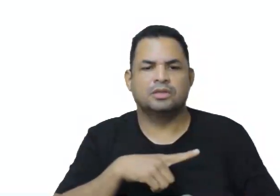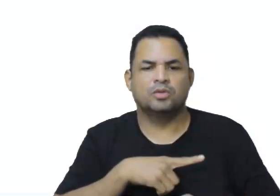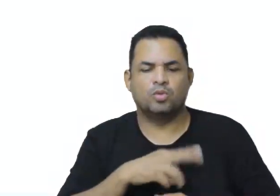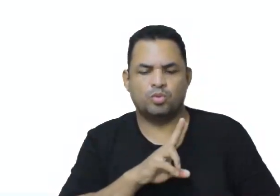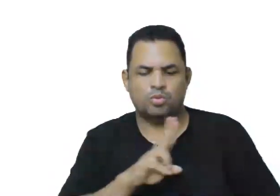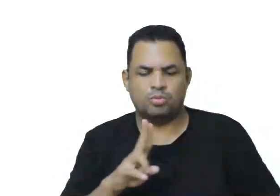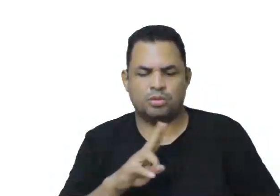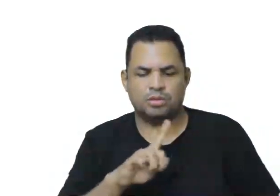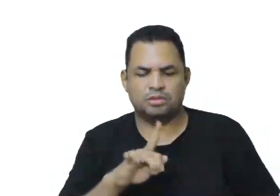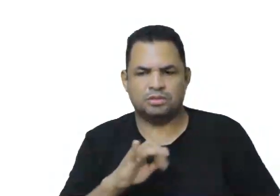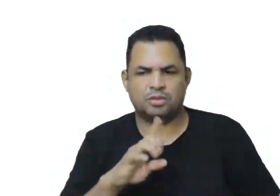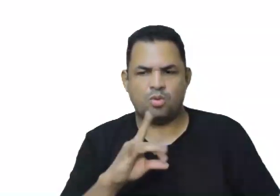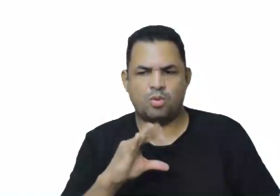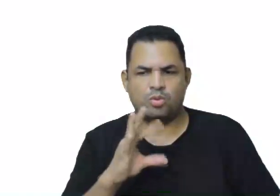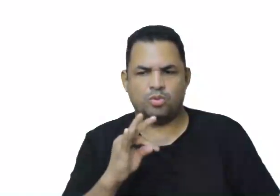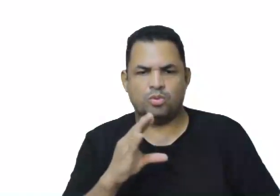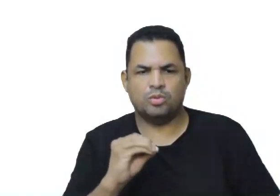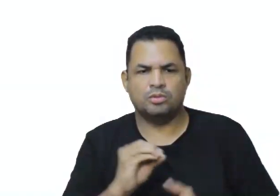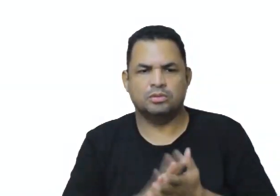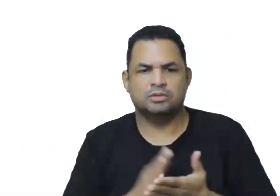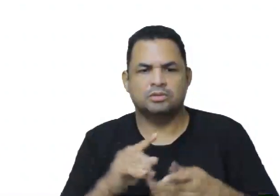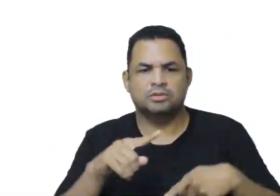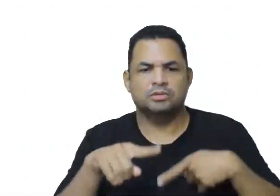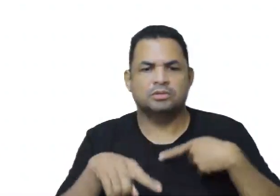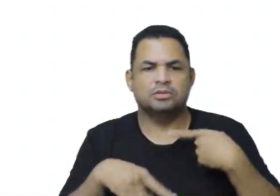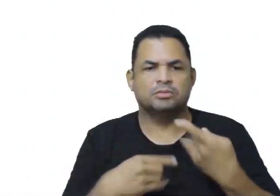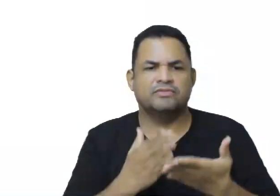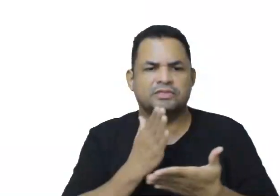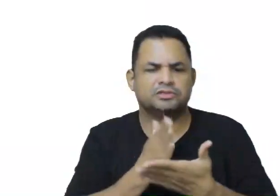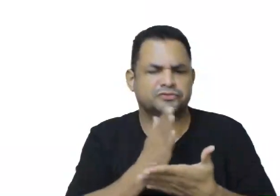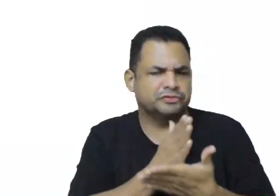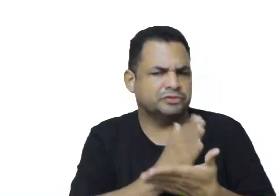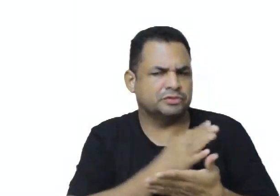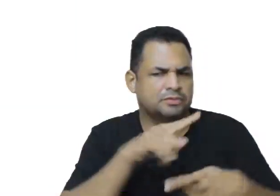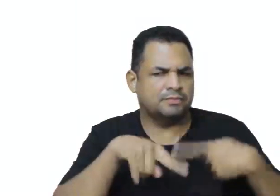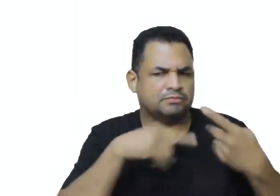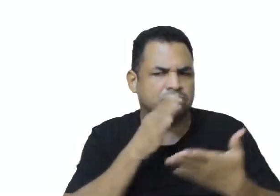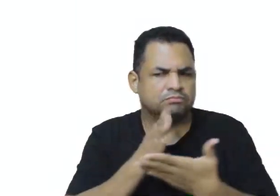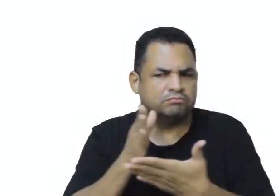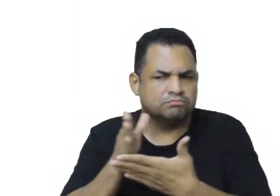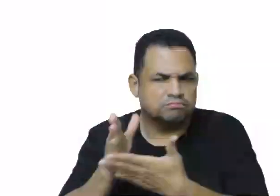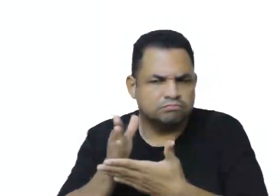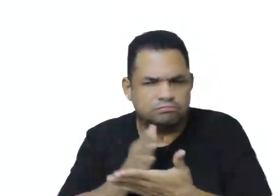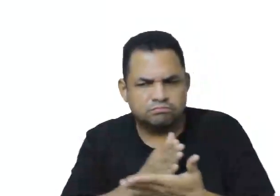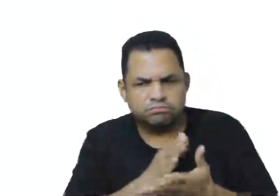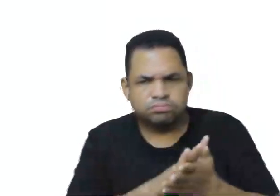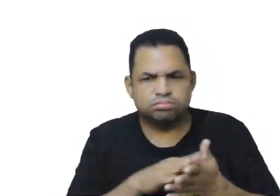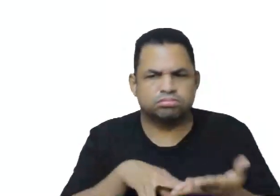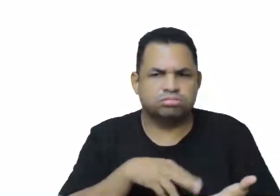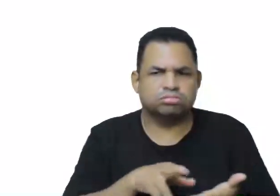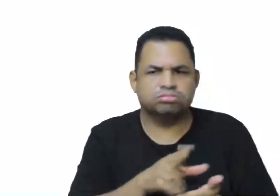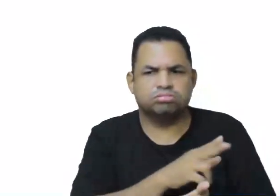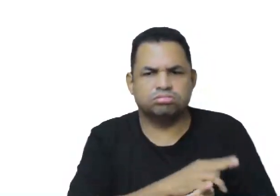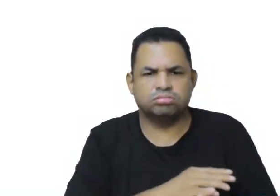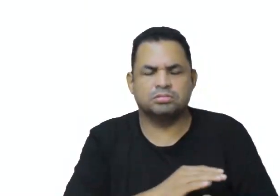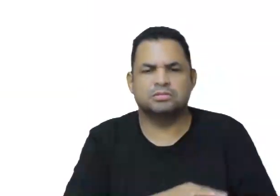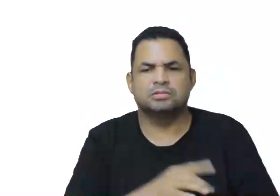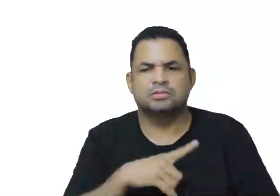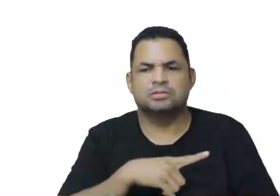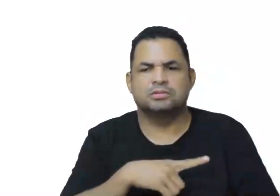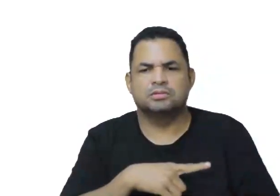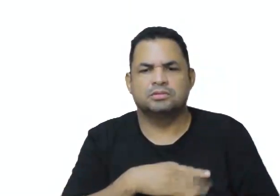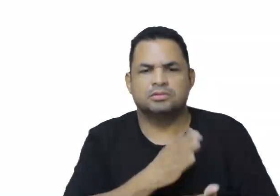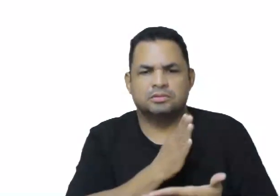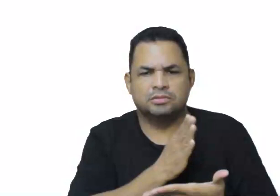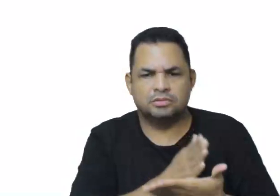zigoto. Uma vez formada, ela vai se dividir muitas vezes, que é aquilo que nós vimos na última aula. Ela vai ter a